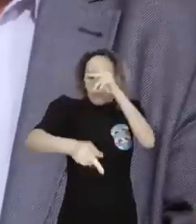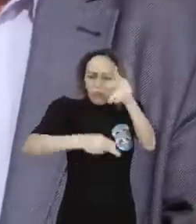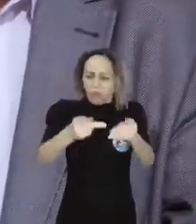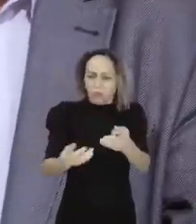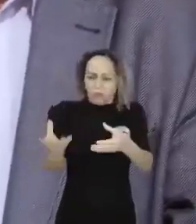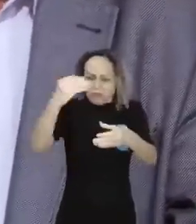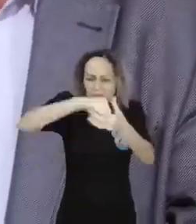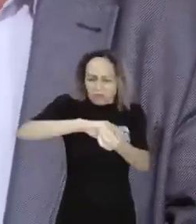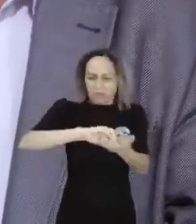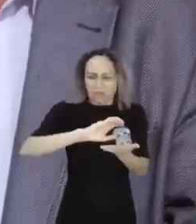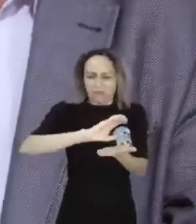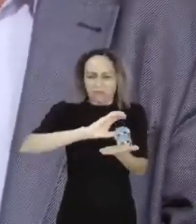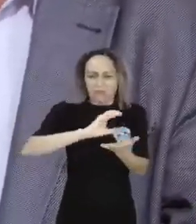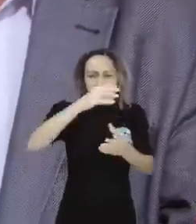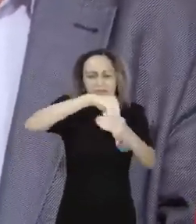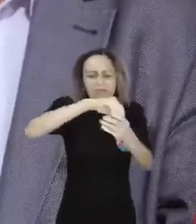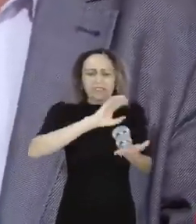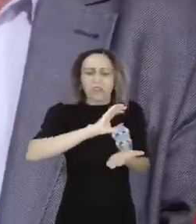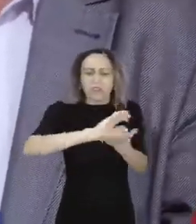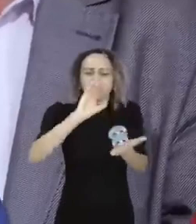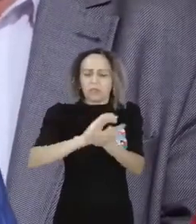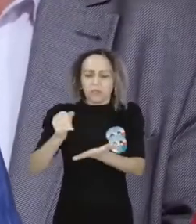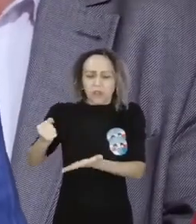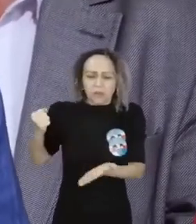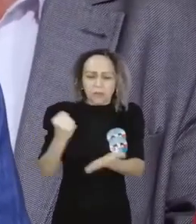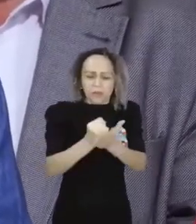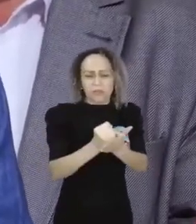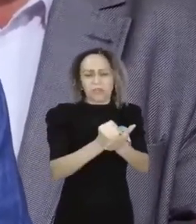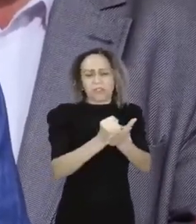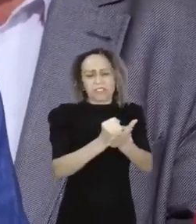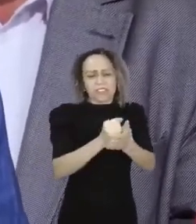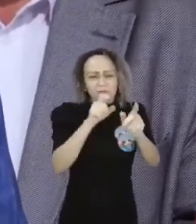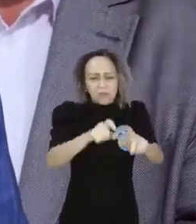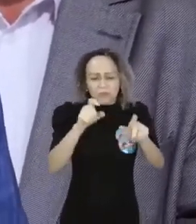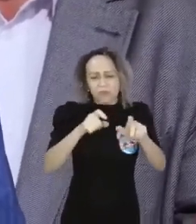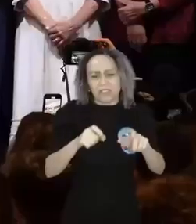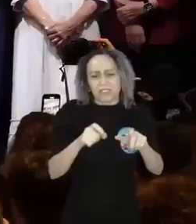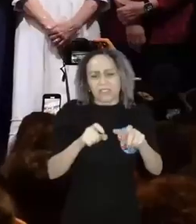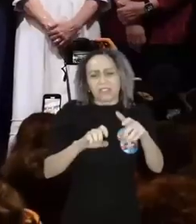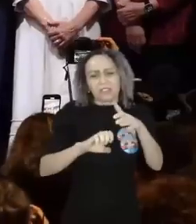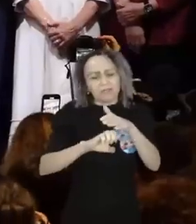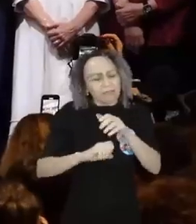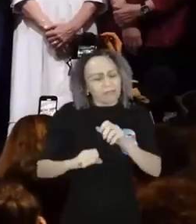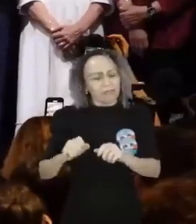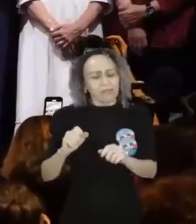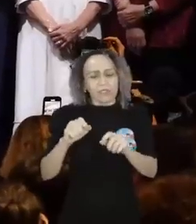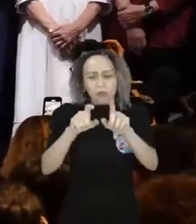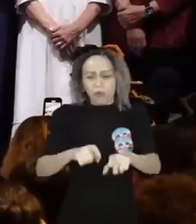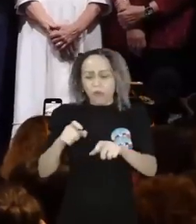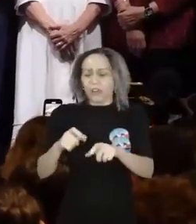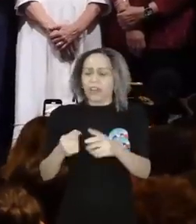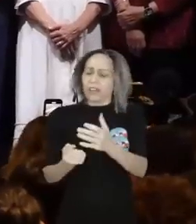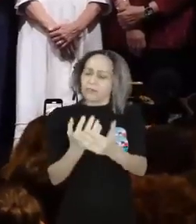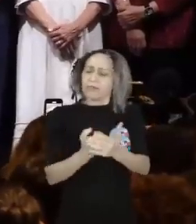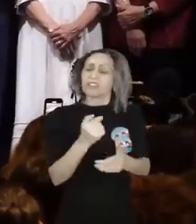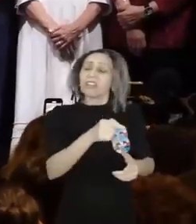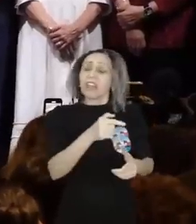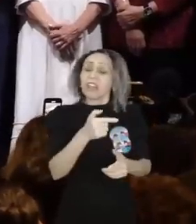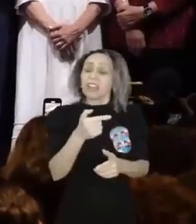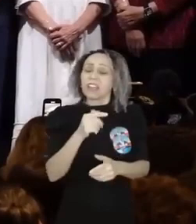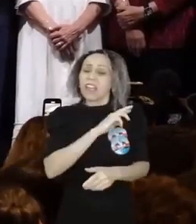o apoio aos pequenos e médios produtores rurais responsáveis por 70% dos alimentos que chegam às nossas